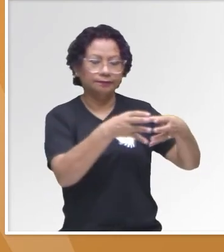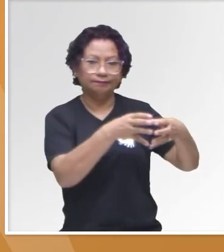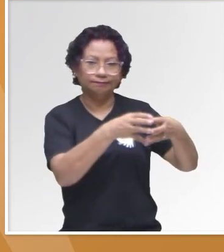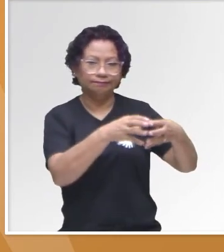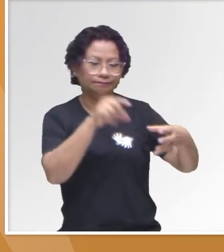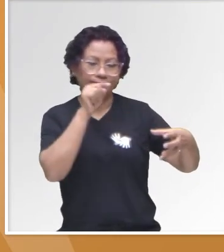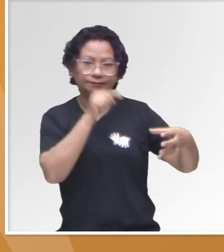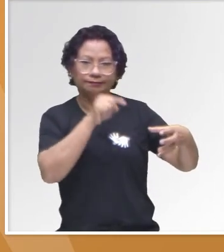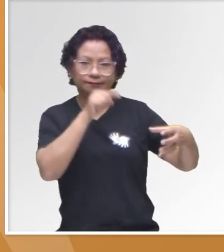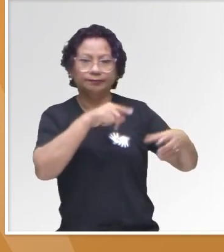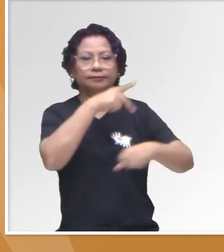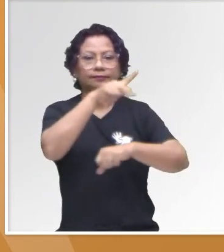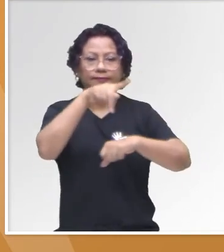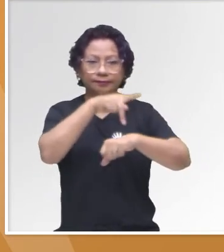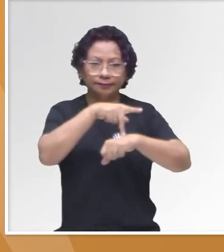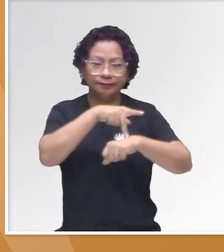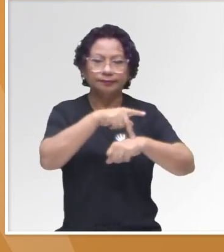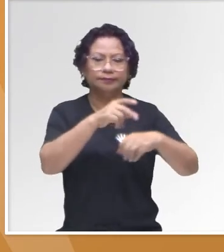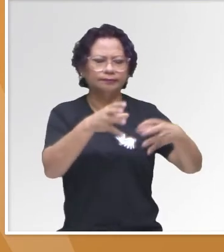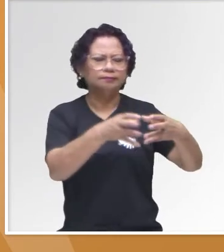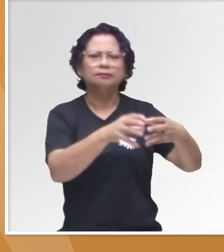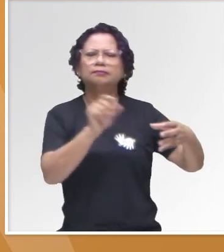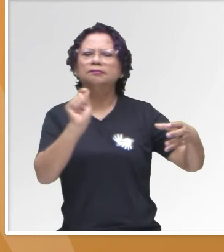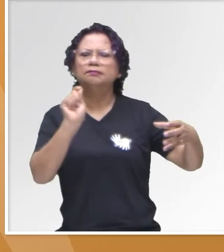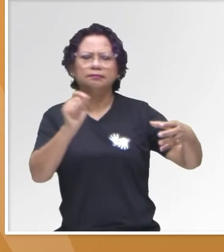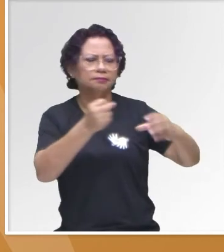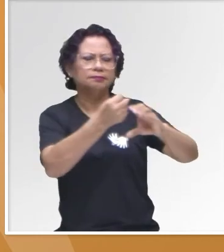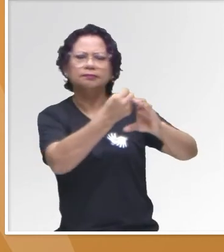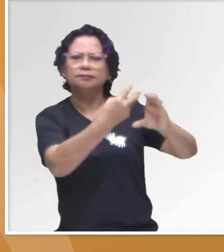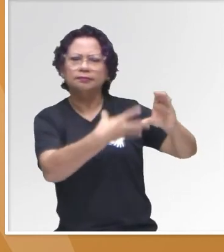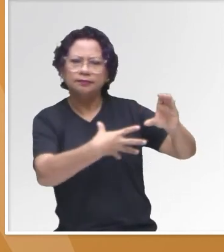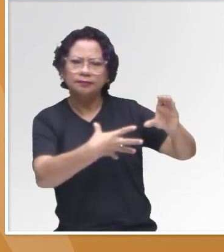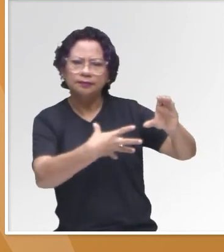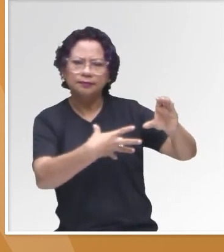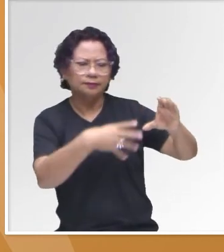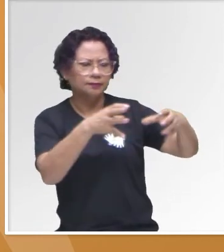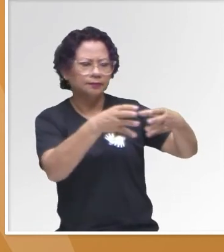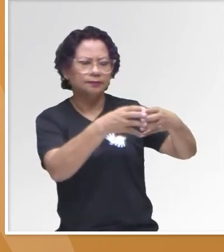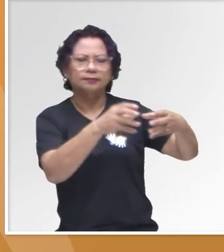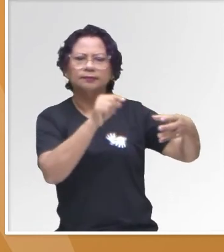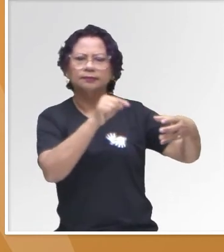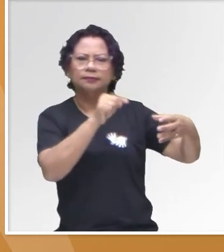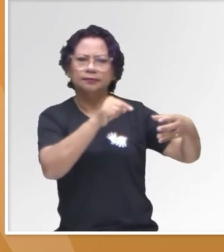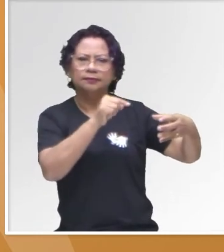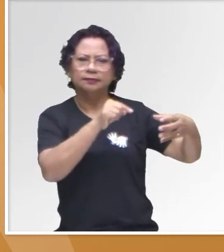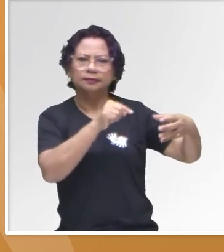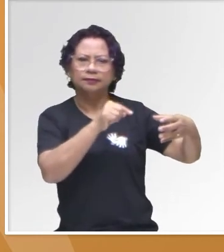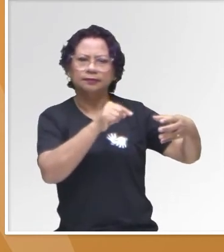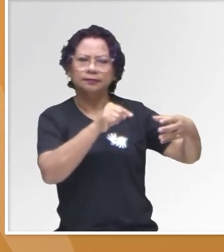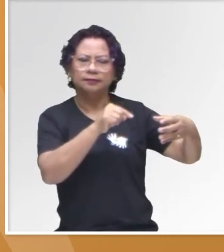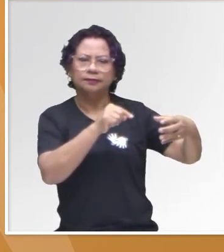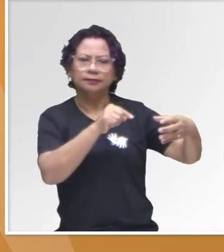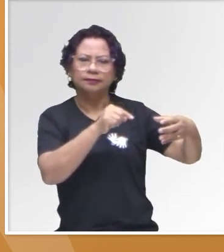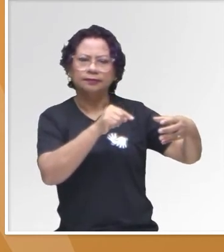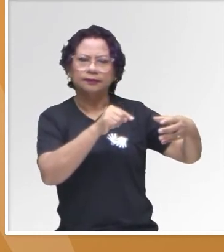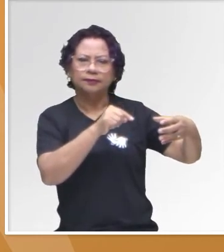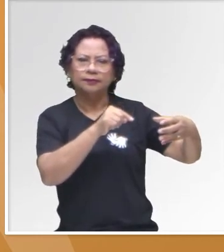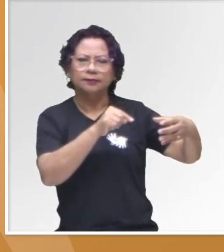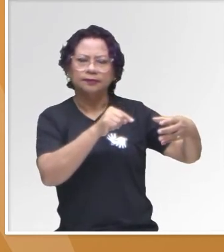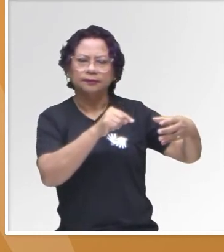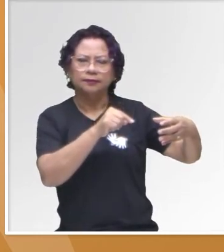aí todas essas características desses países que a gente viu? Coloquei ali exemplos que são de países que não estão